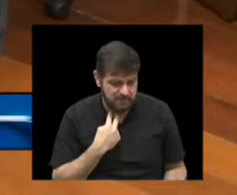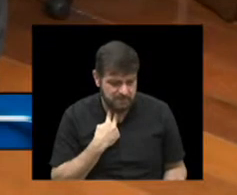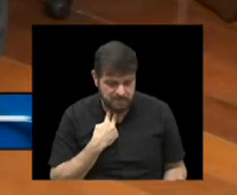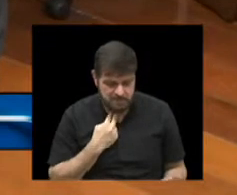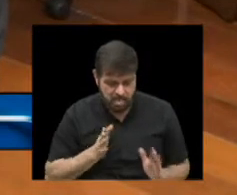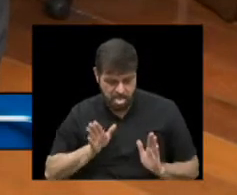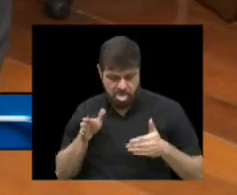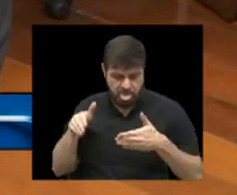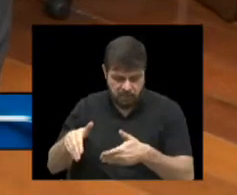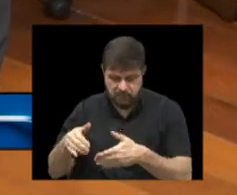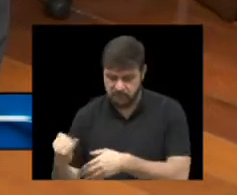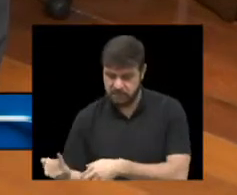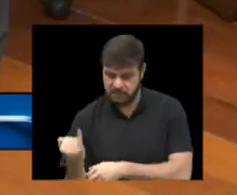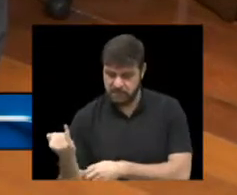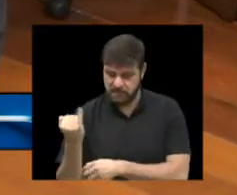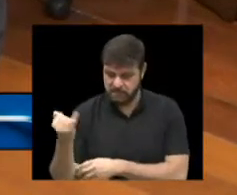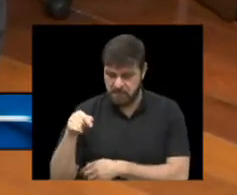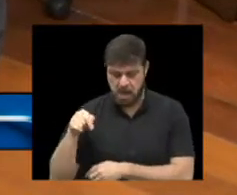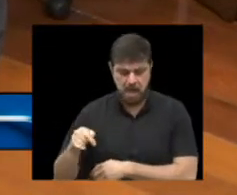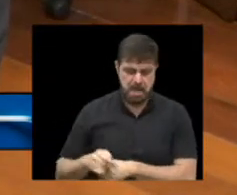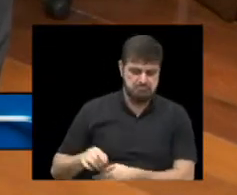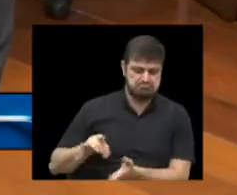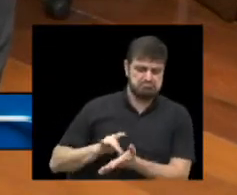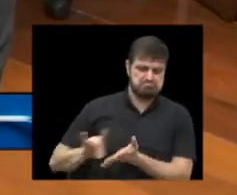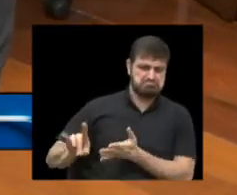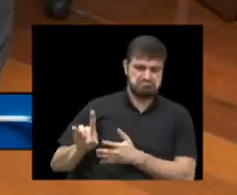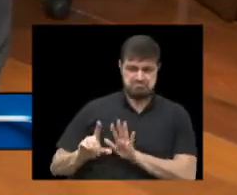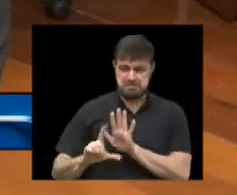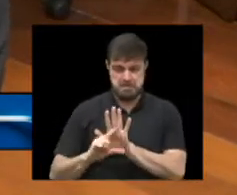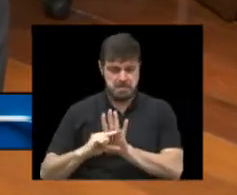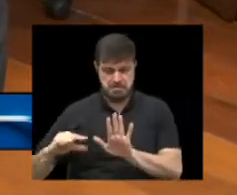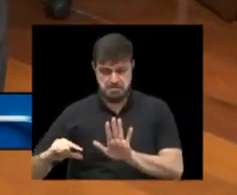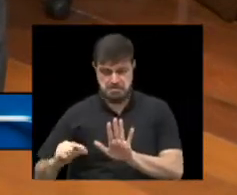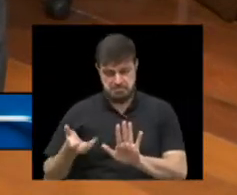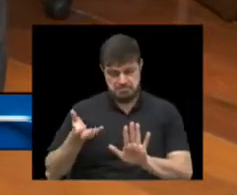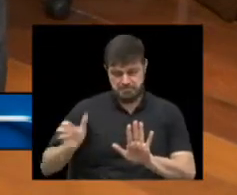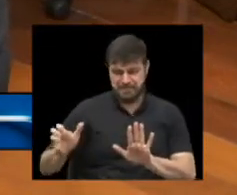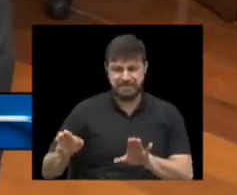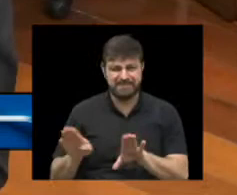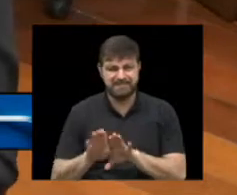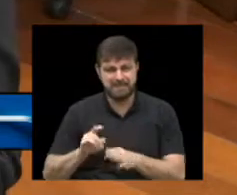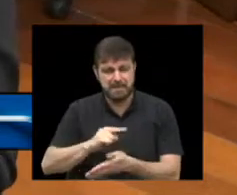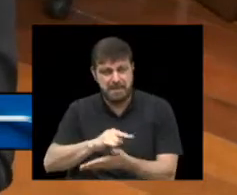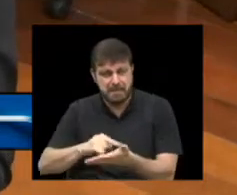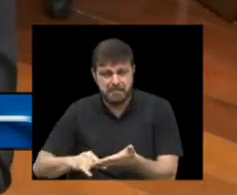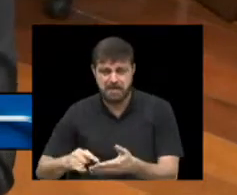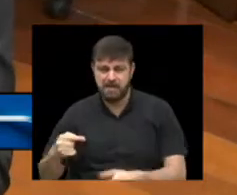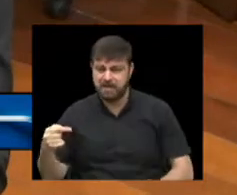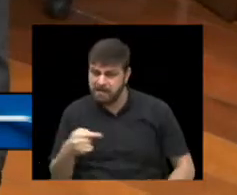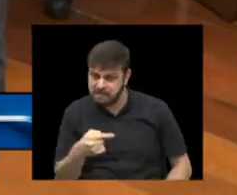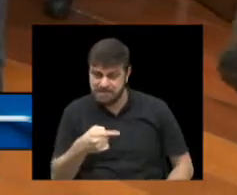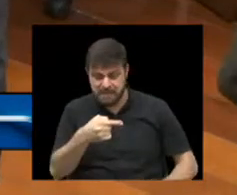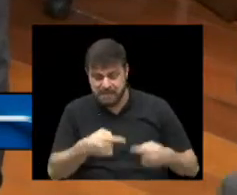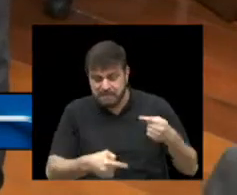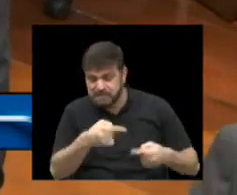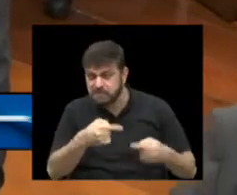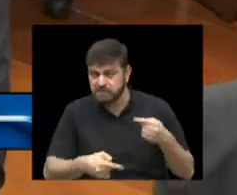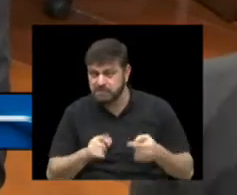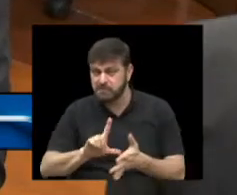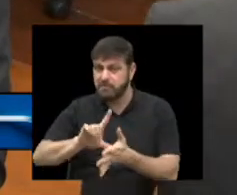mérito tanto das emendas como das moções. Isso deve ser discutido no